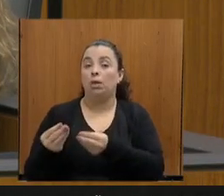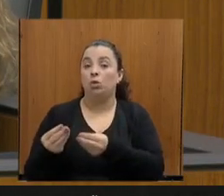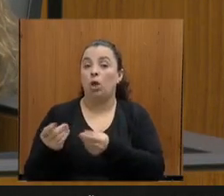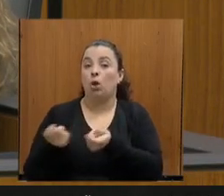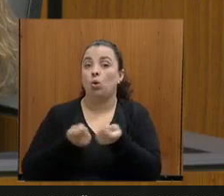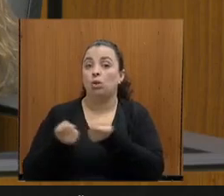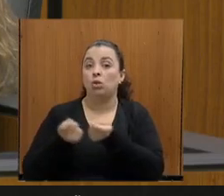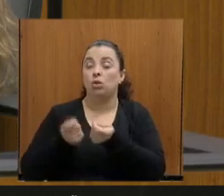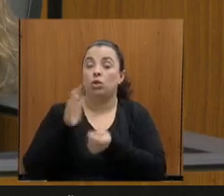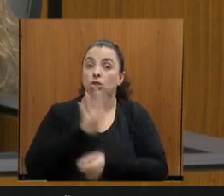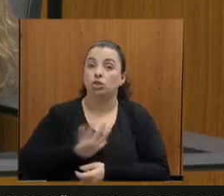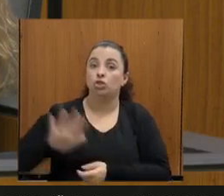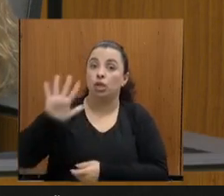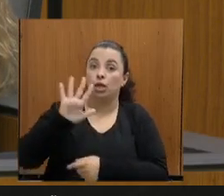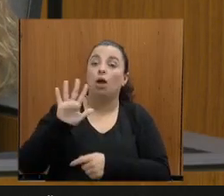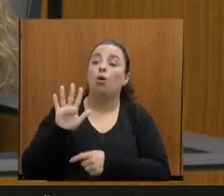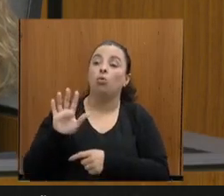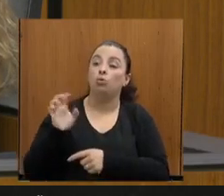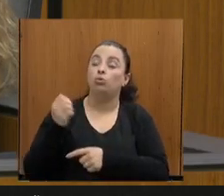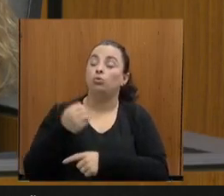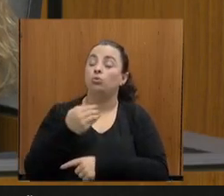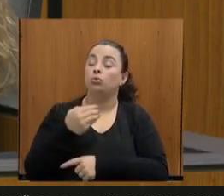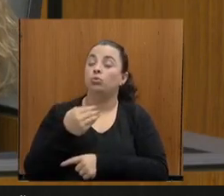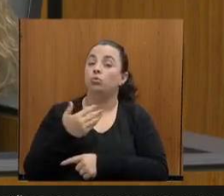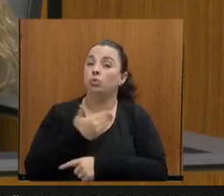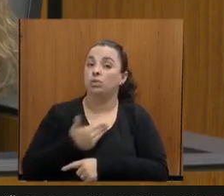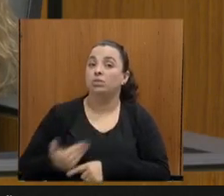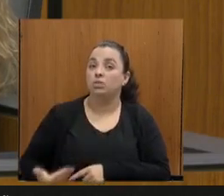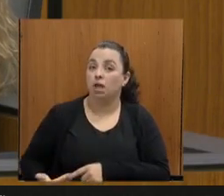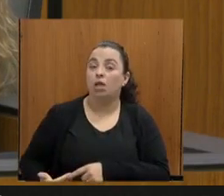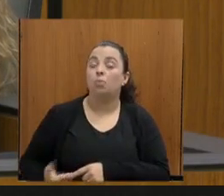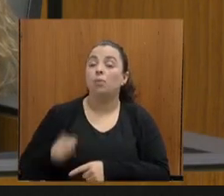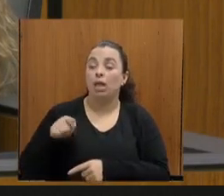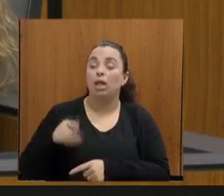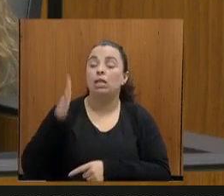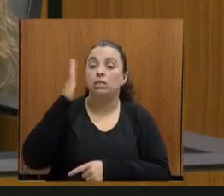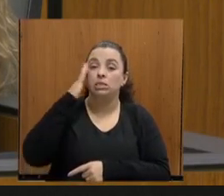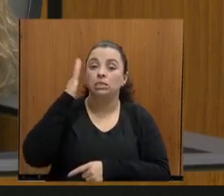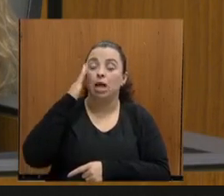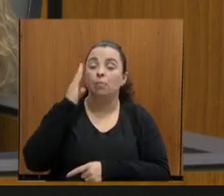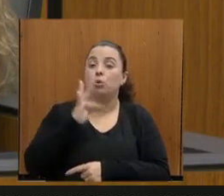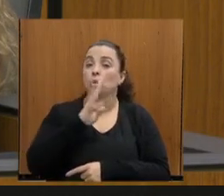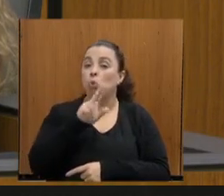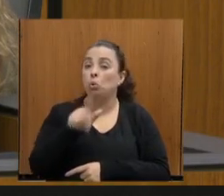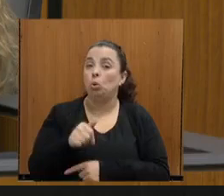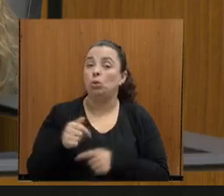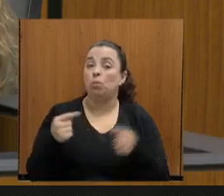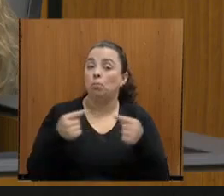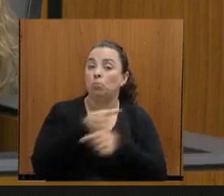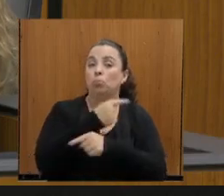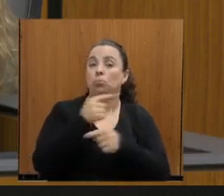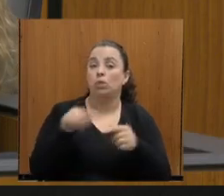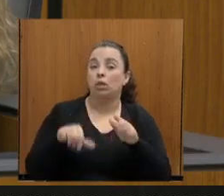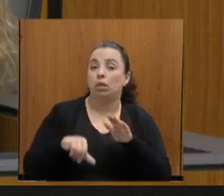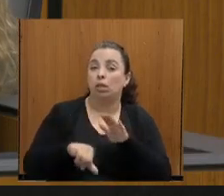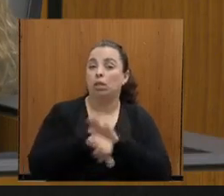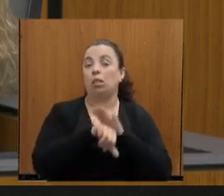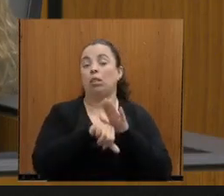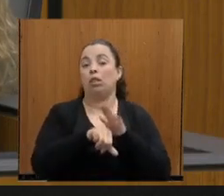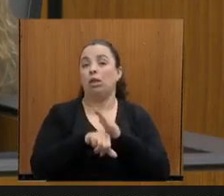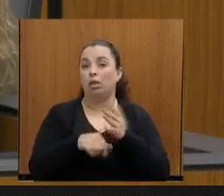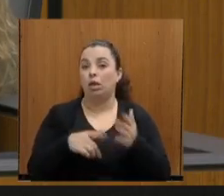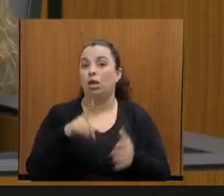para que tome ciência das irregularidades e ilegalidades adotando as providências legais da sua competência